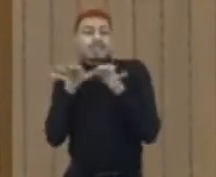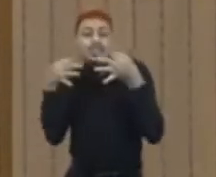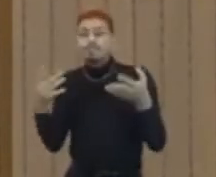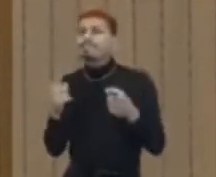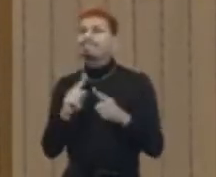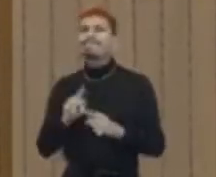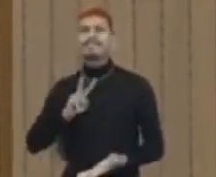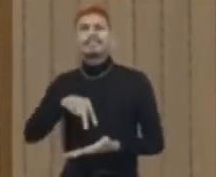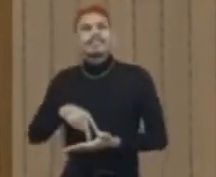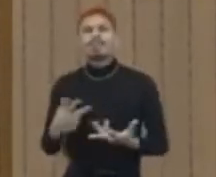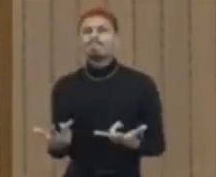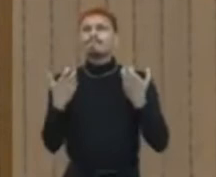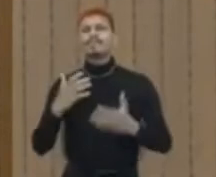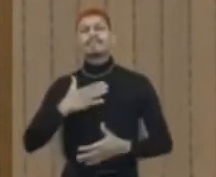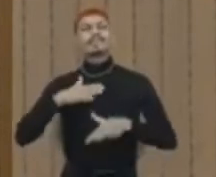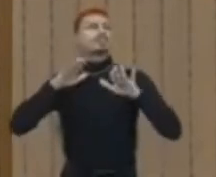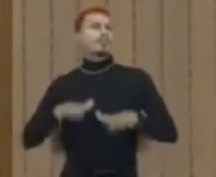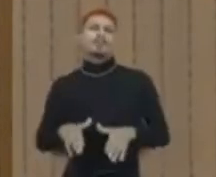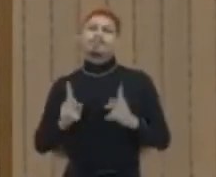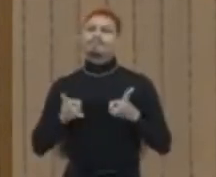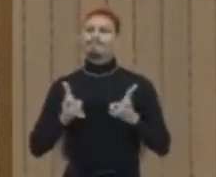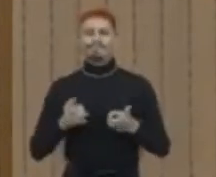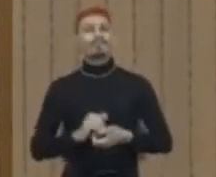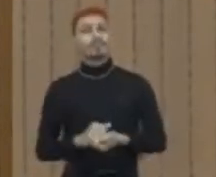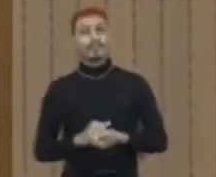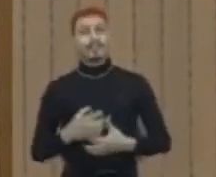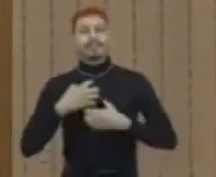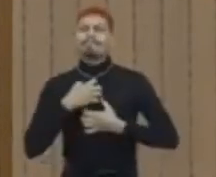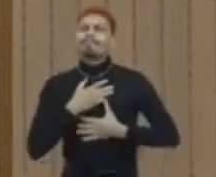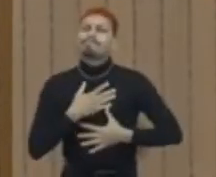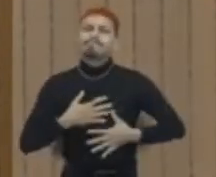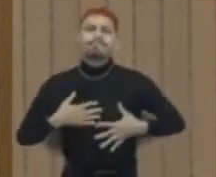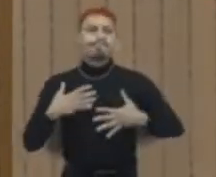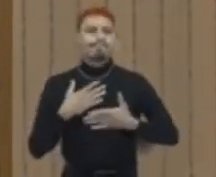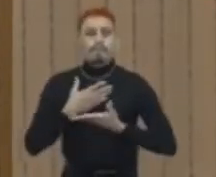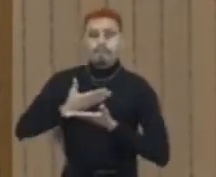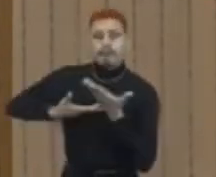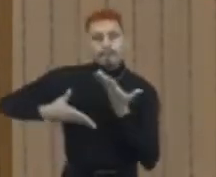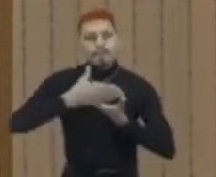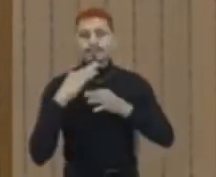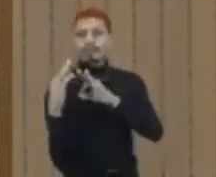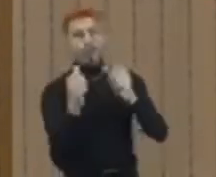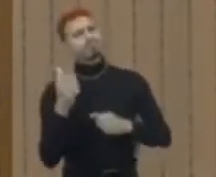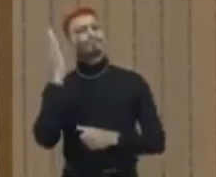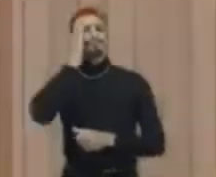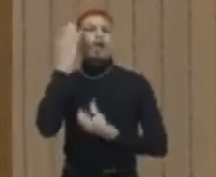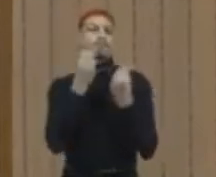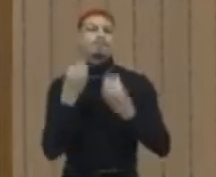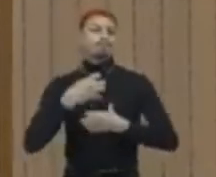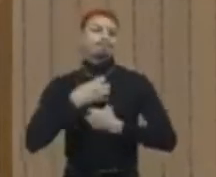sua casa. Esse sentimento é um sentimento compartilhado por todos que aqui trabalham.